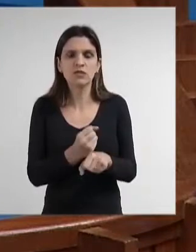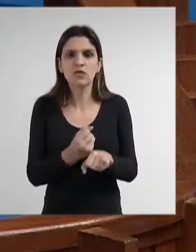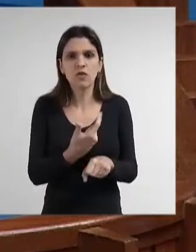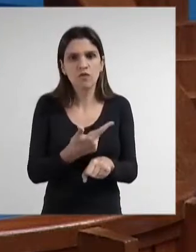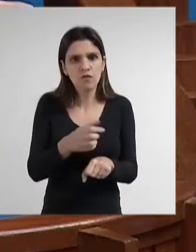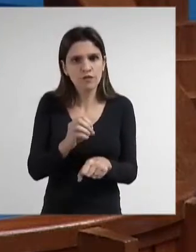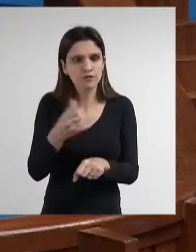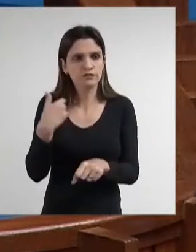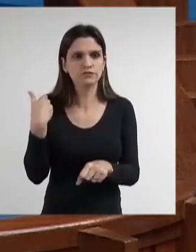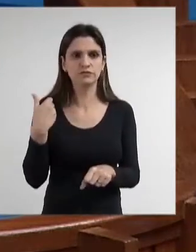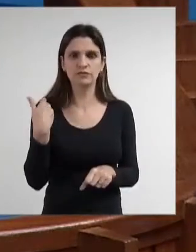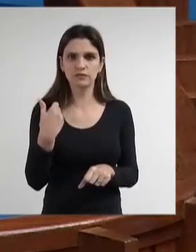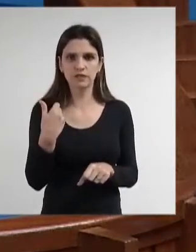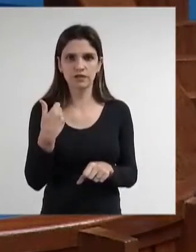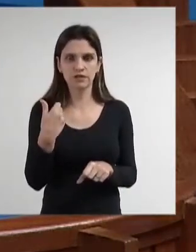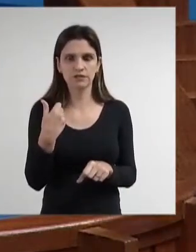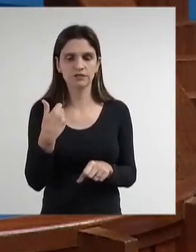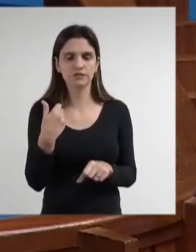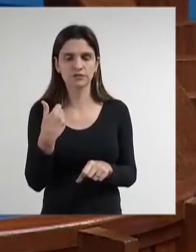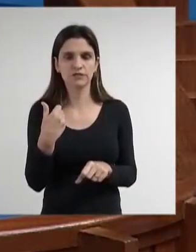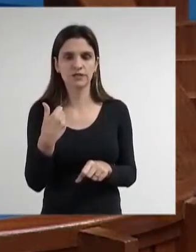respectiva progressão.